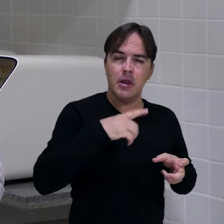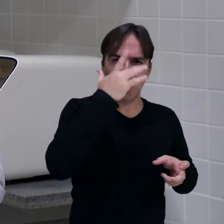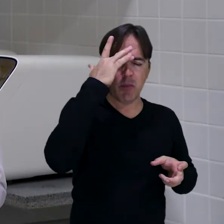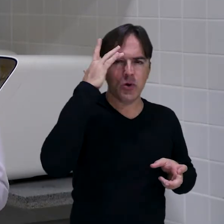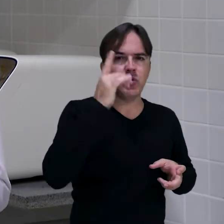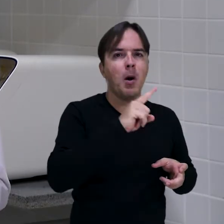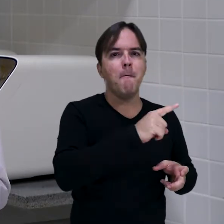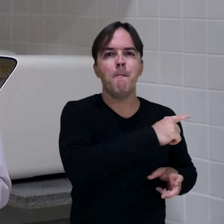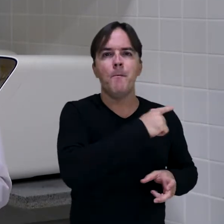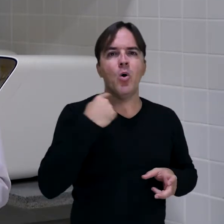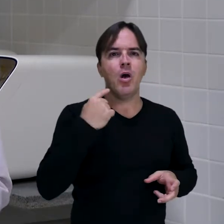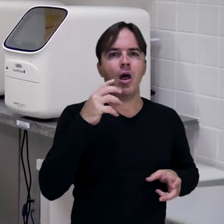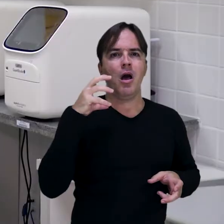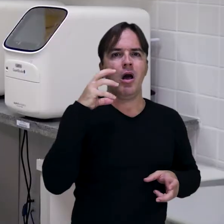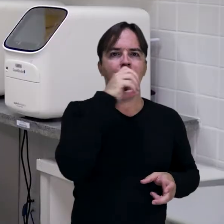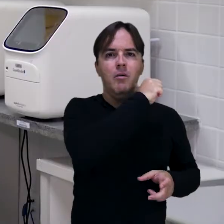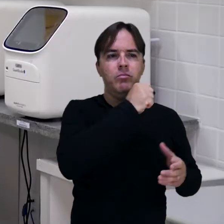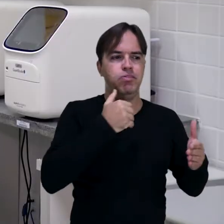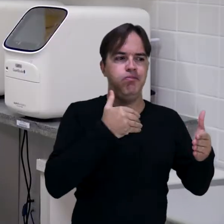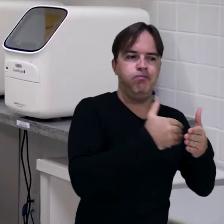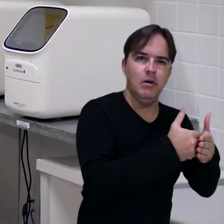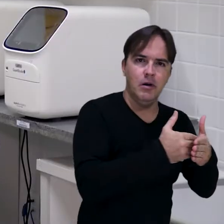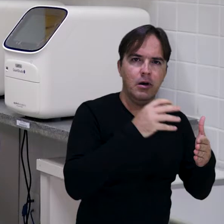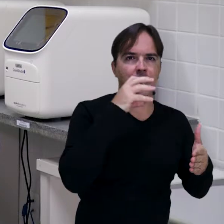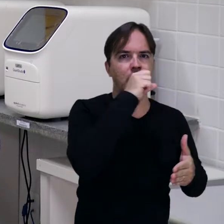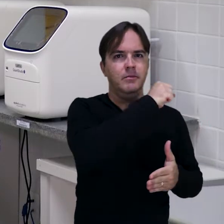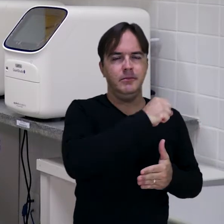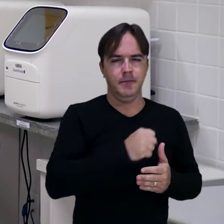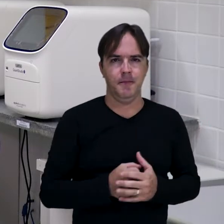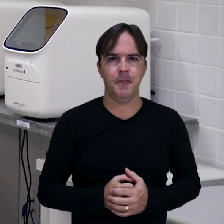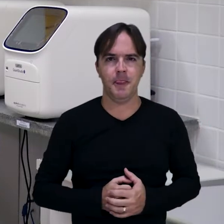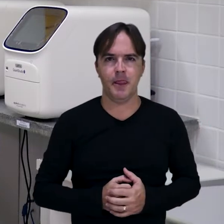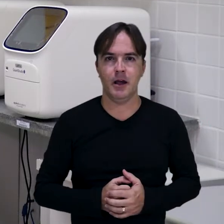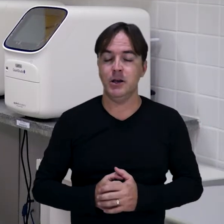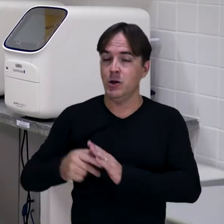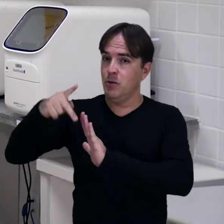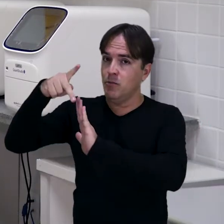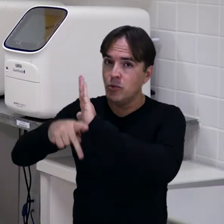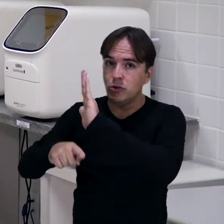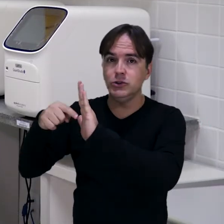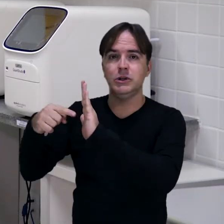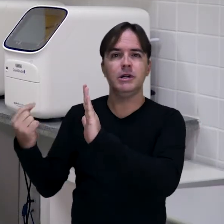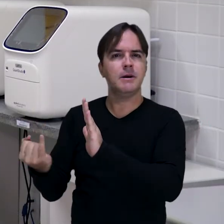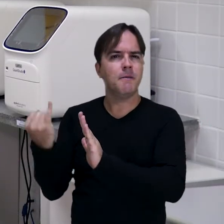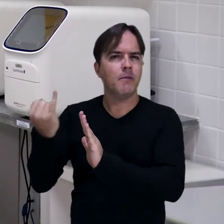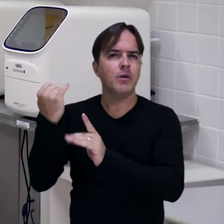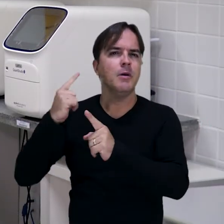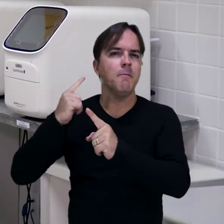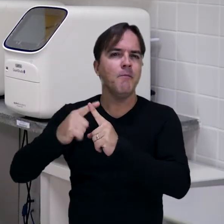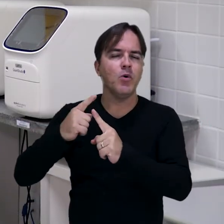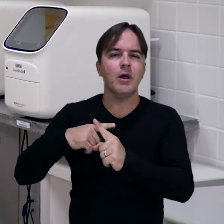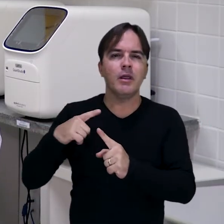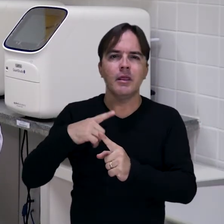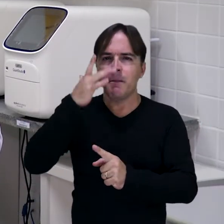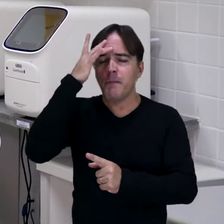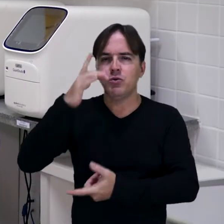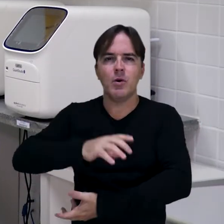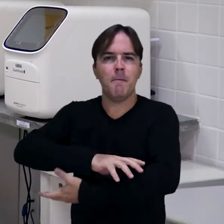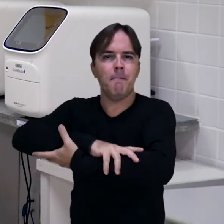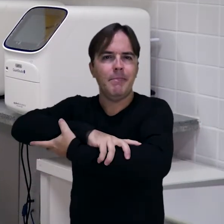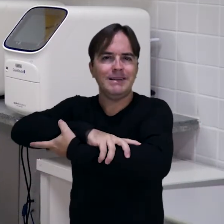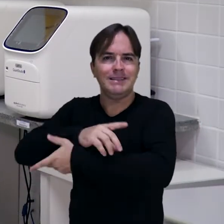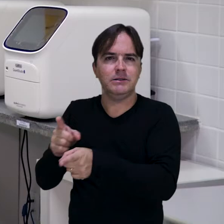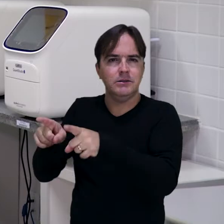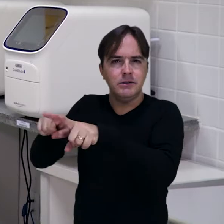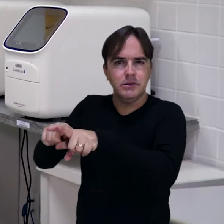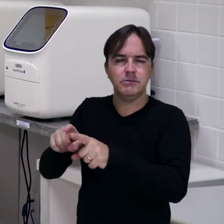eles morreram mais rápido. Esse projeto ele tem uma importância muito grande porque ele envolveu vários parceiros. né? Ele